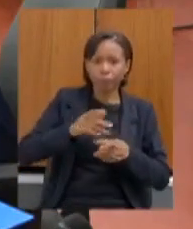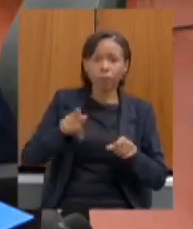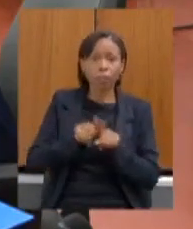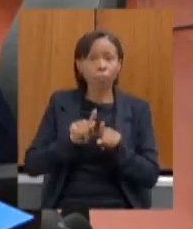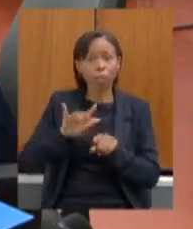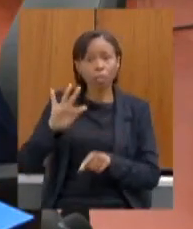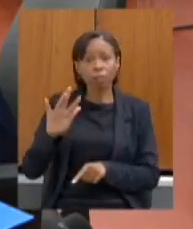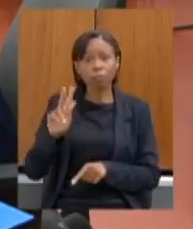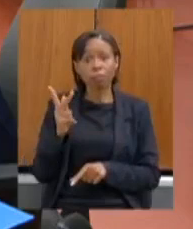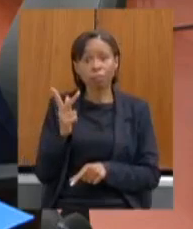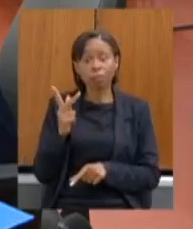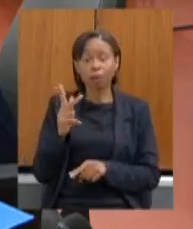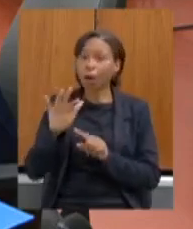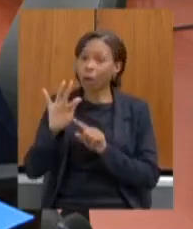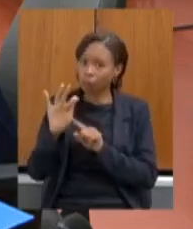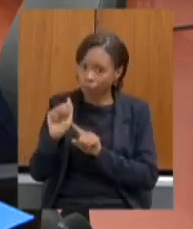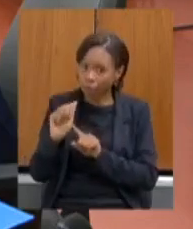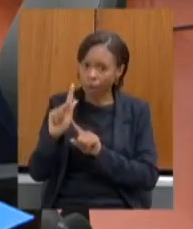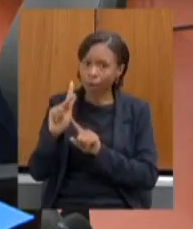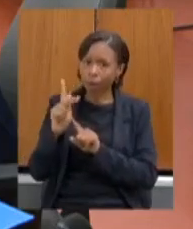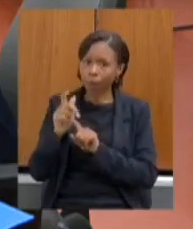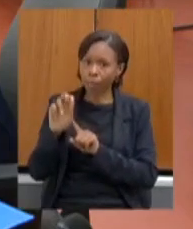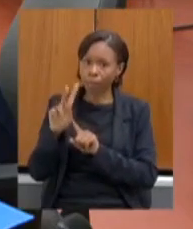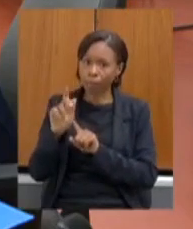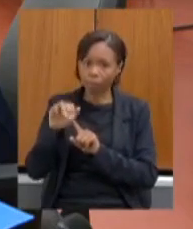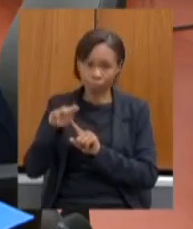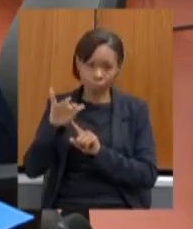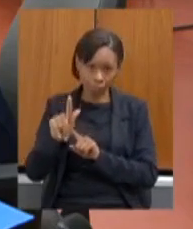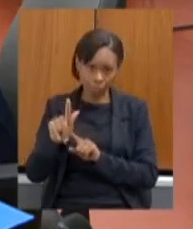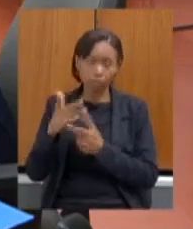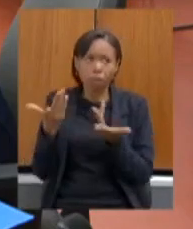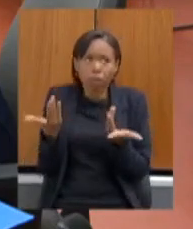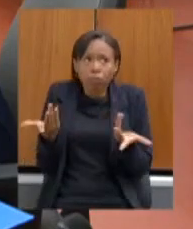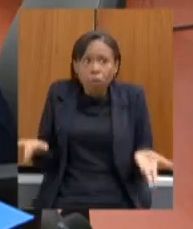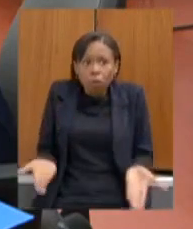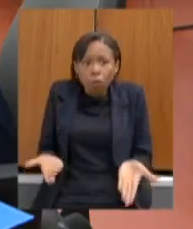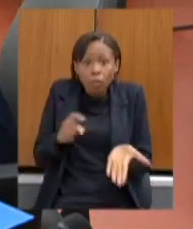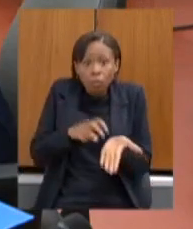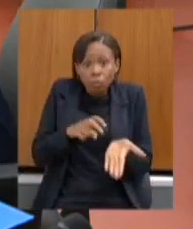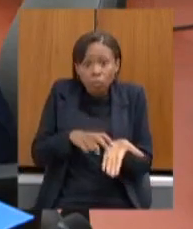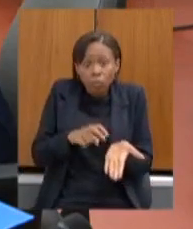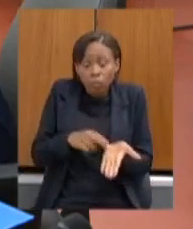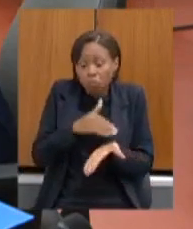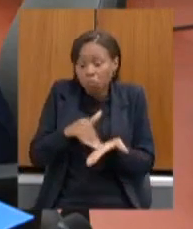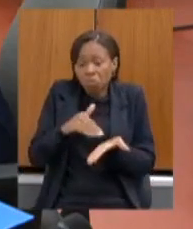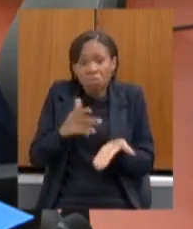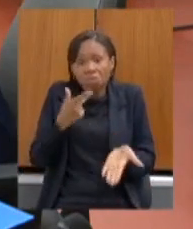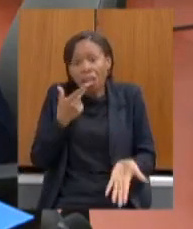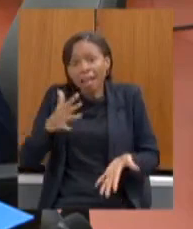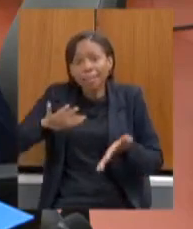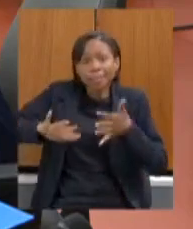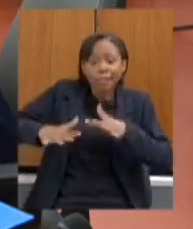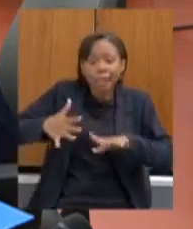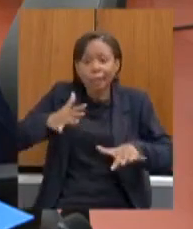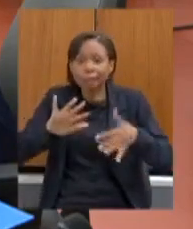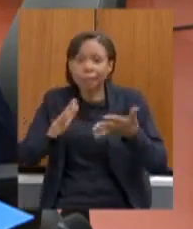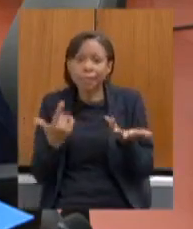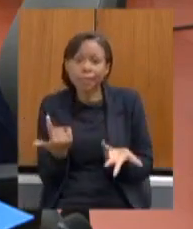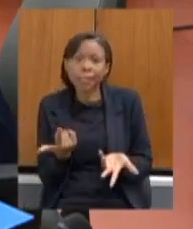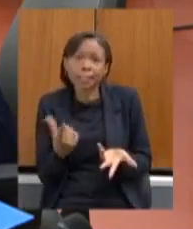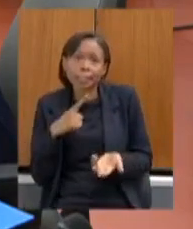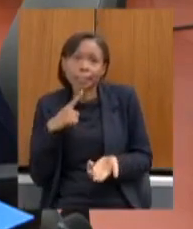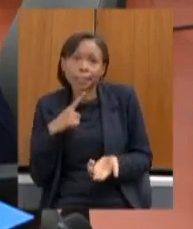manhã, o secretário fez o debate sobre a previsibilidade. A previsão é dizendo assim, o que a gente empenha é o que a gente consegue executar.